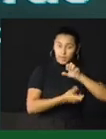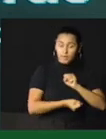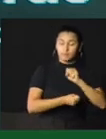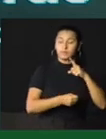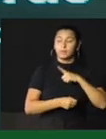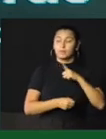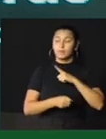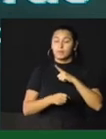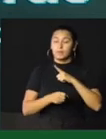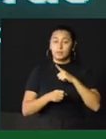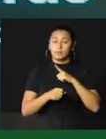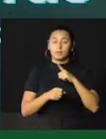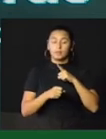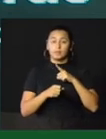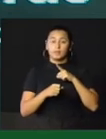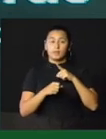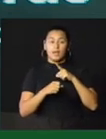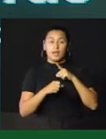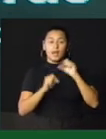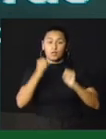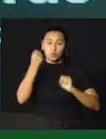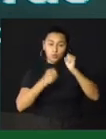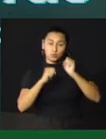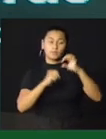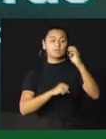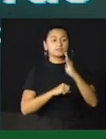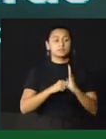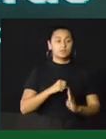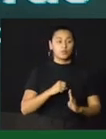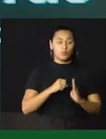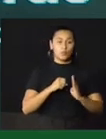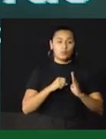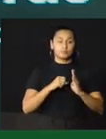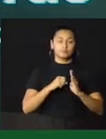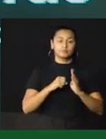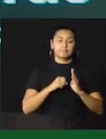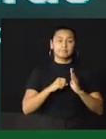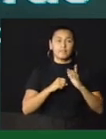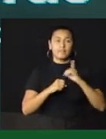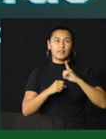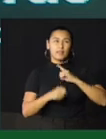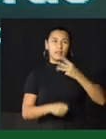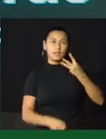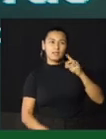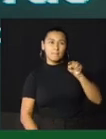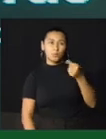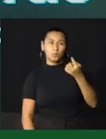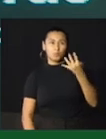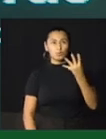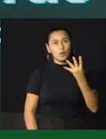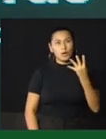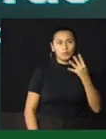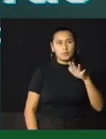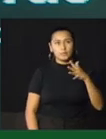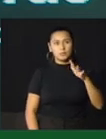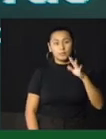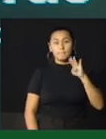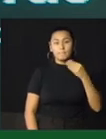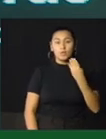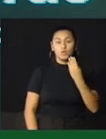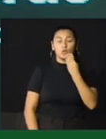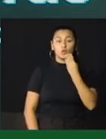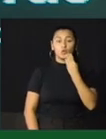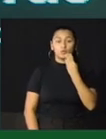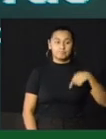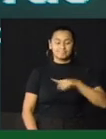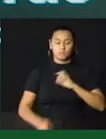dentro da nova indústria Brasil a depreciação acelerada que vai botar 34 3.4 tá botando esse ano 3.4 bilhões para que a